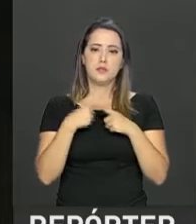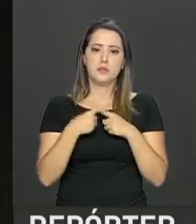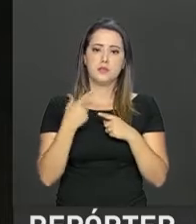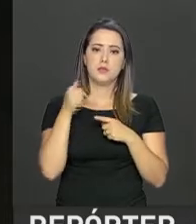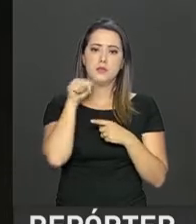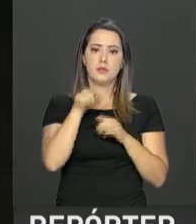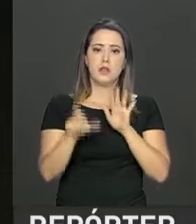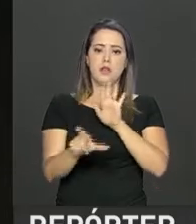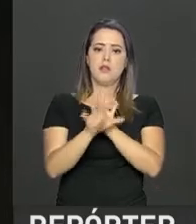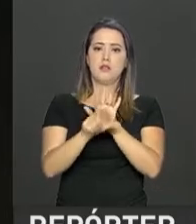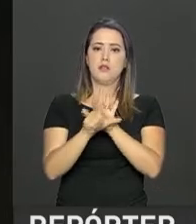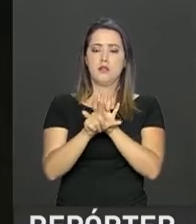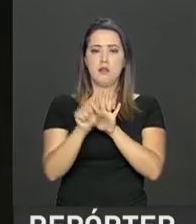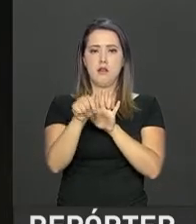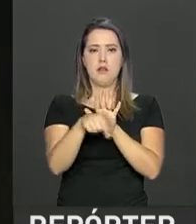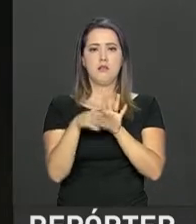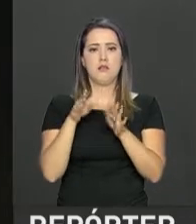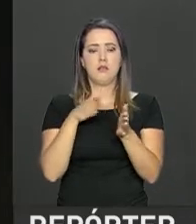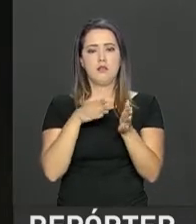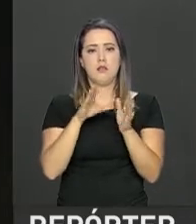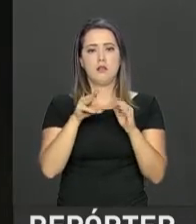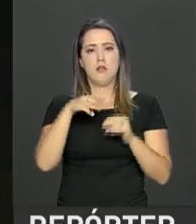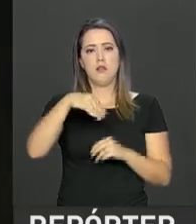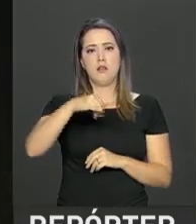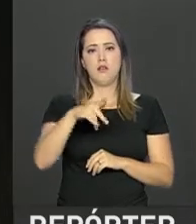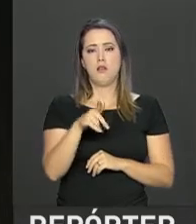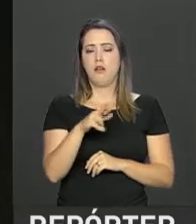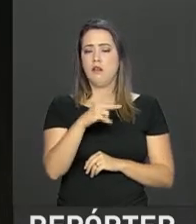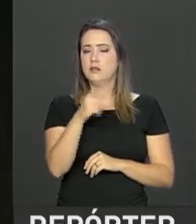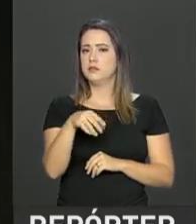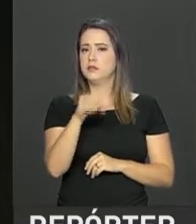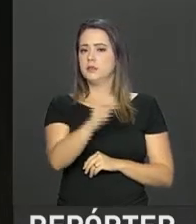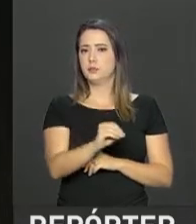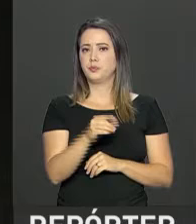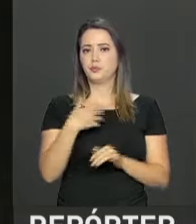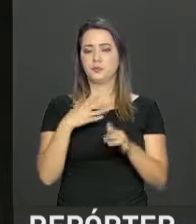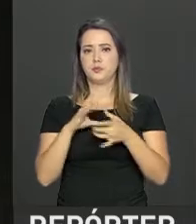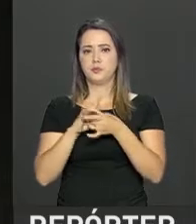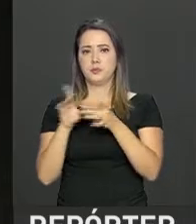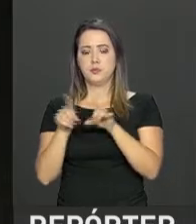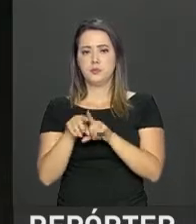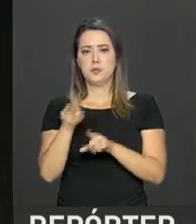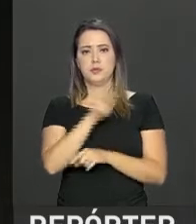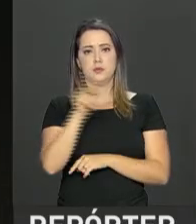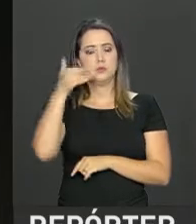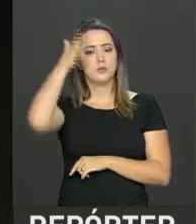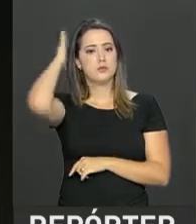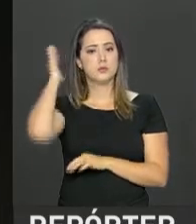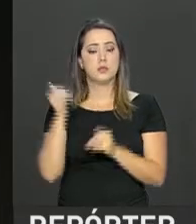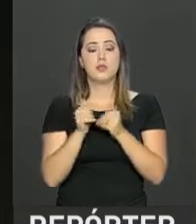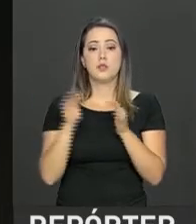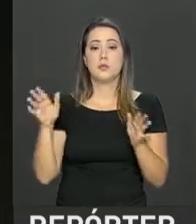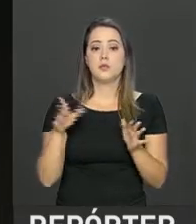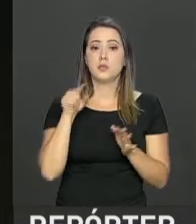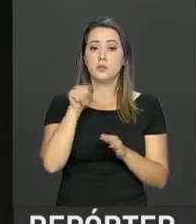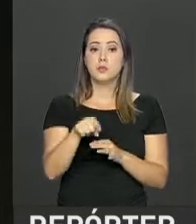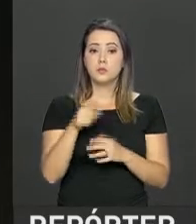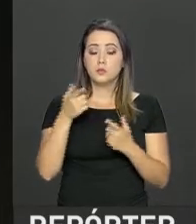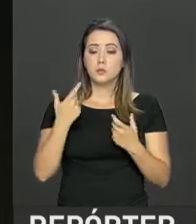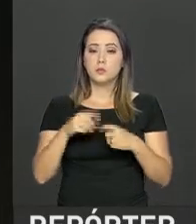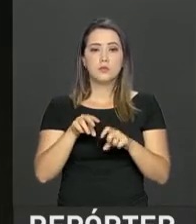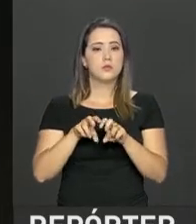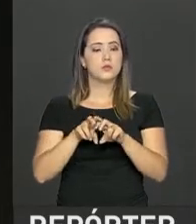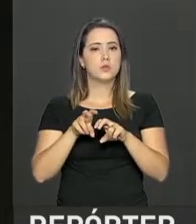de imigração sancionada pelo presidente Michel Temer em novembro do ano passado. Na abertura dessa mesa redonda aqui no